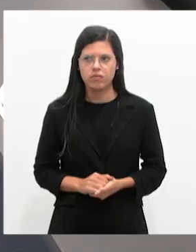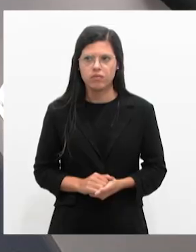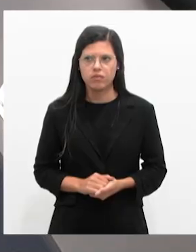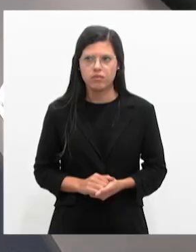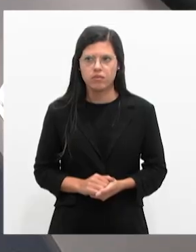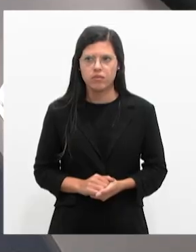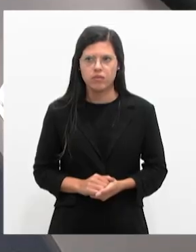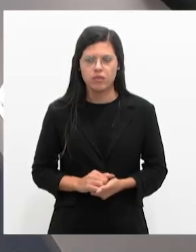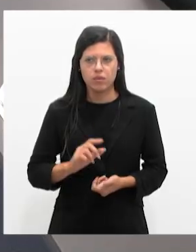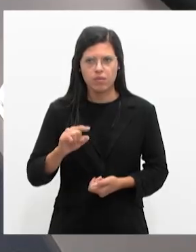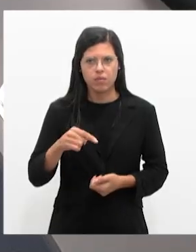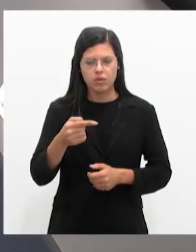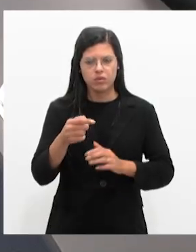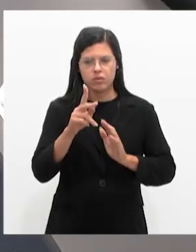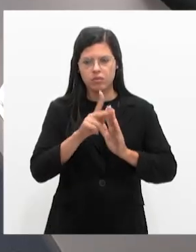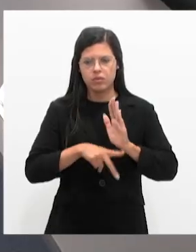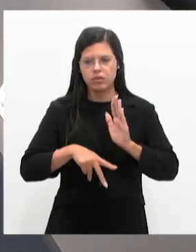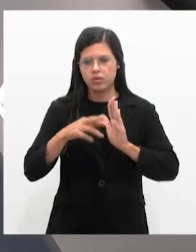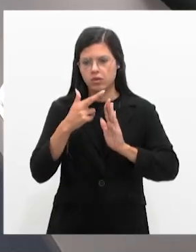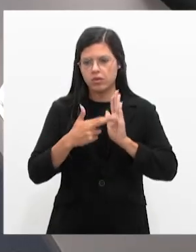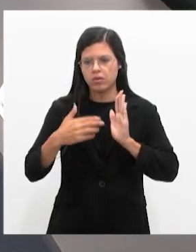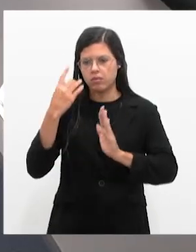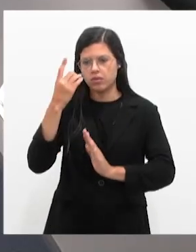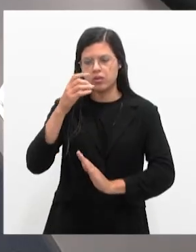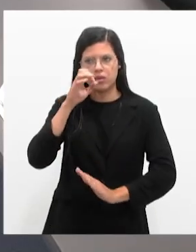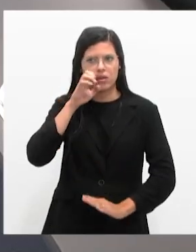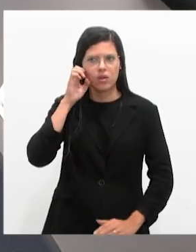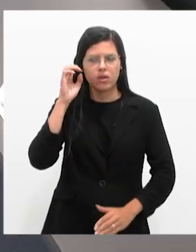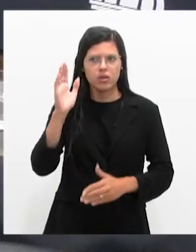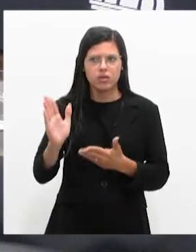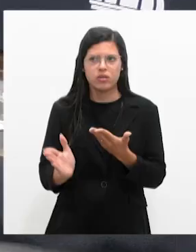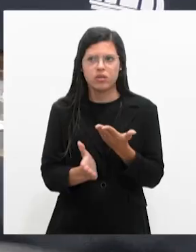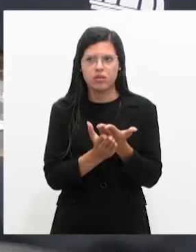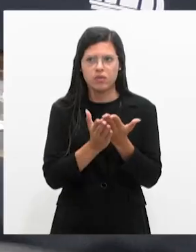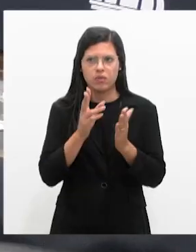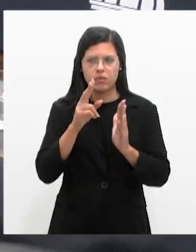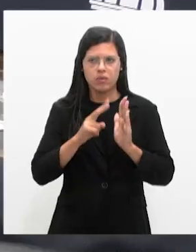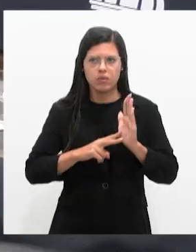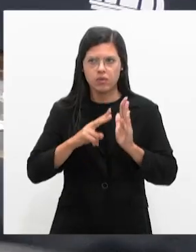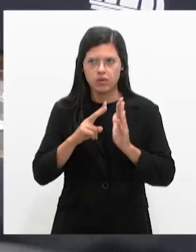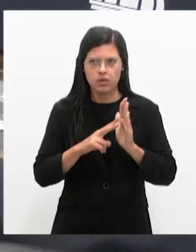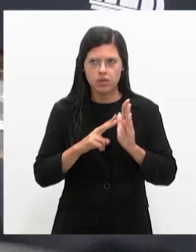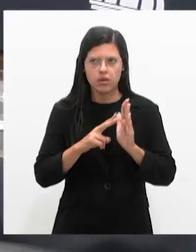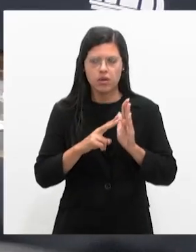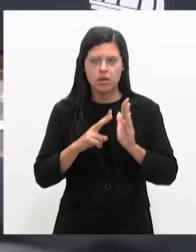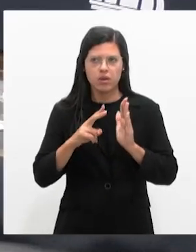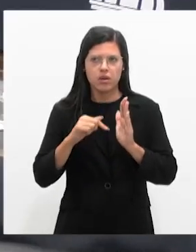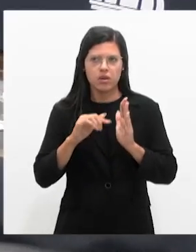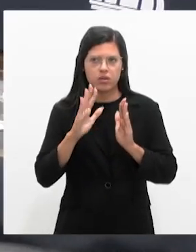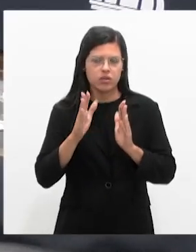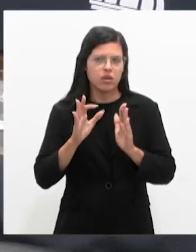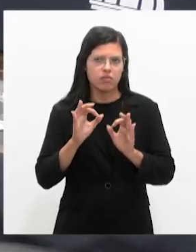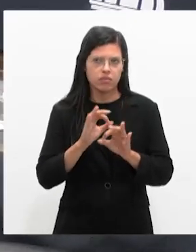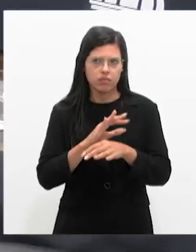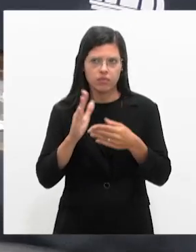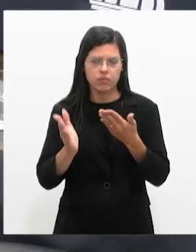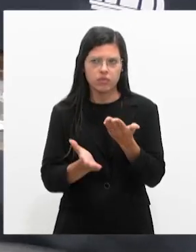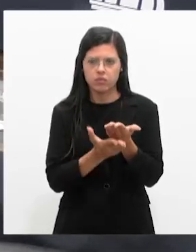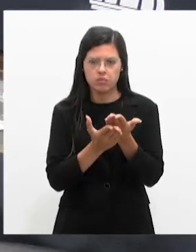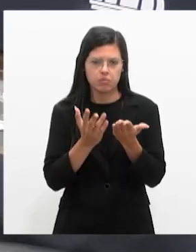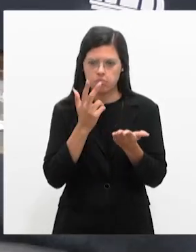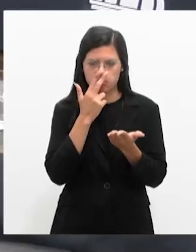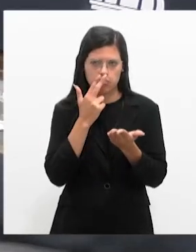O próximo projeto é de relatoria da deputada Élica, mas é um projeto de anexação. Eu vou ler o parecer que ele já consta no processo, e a anexação não me parece que gere